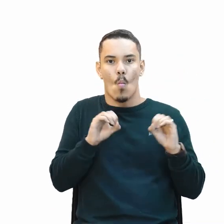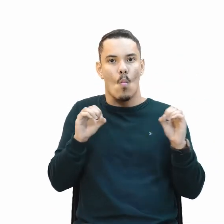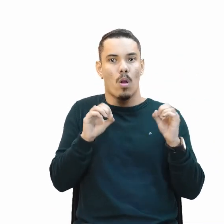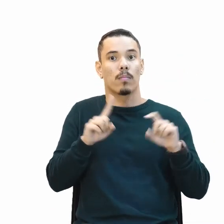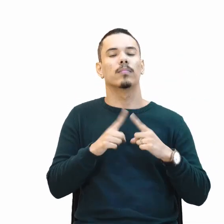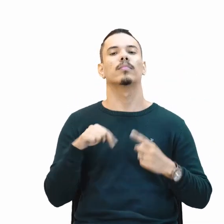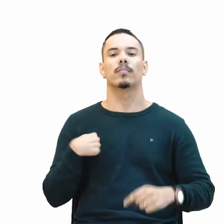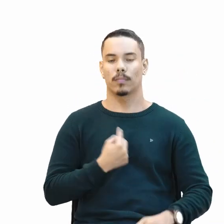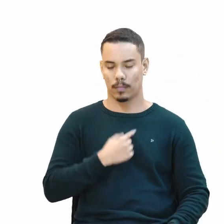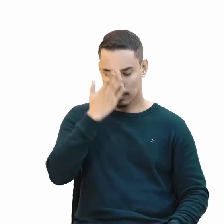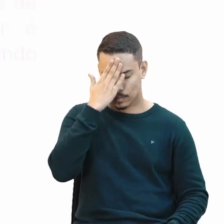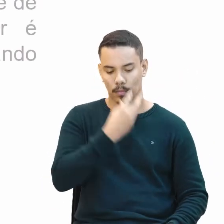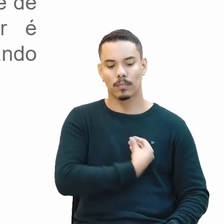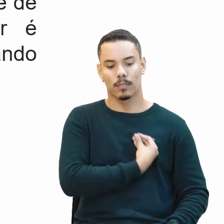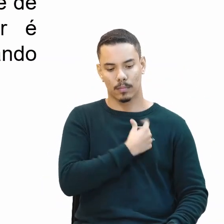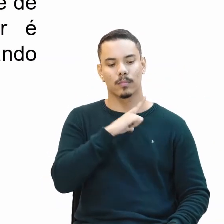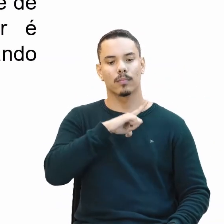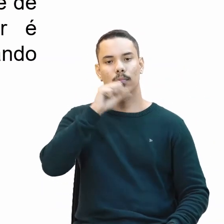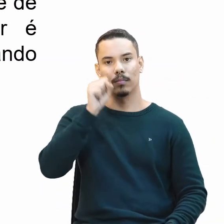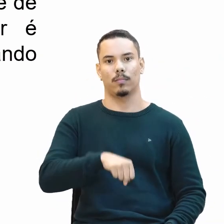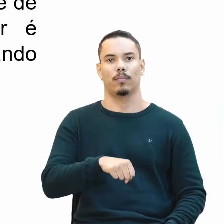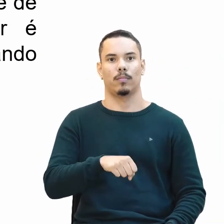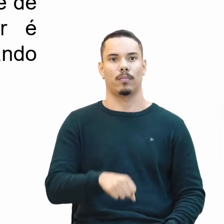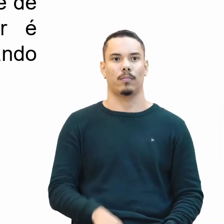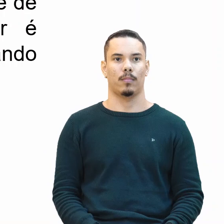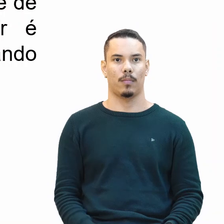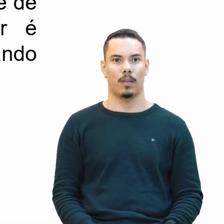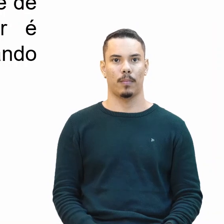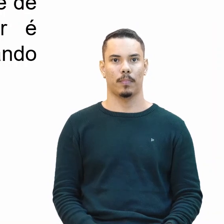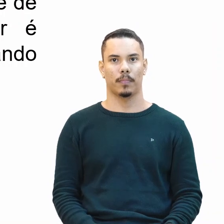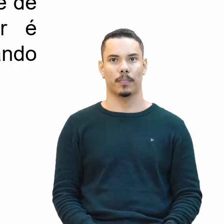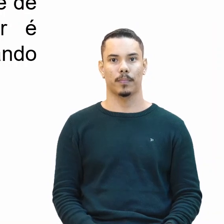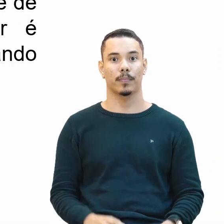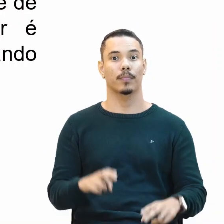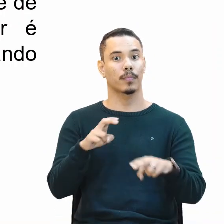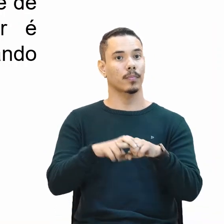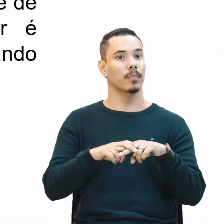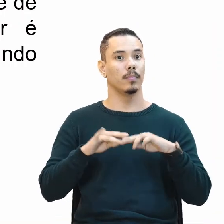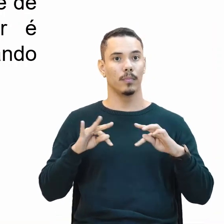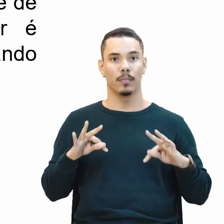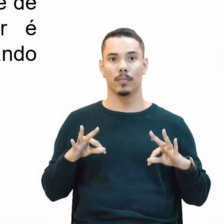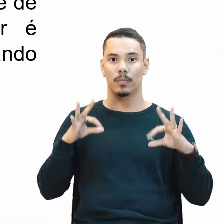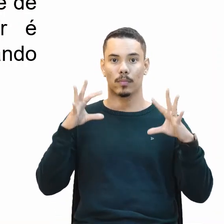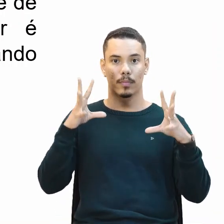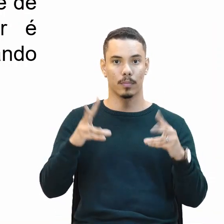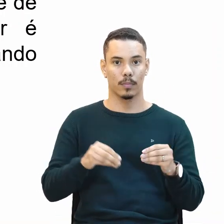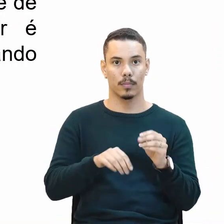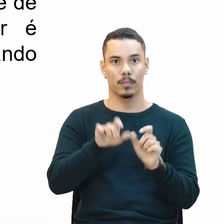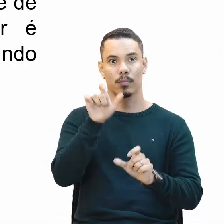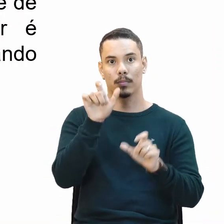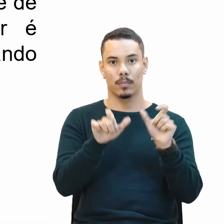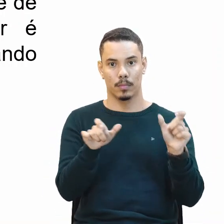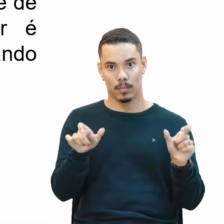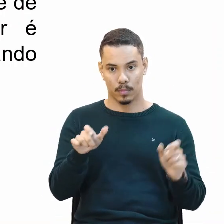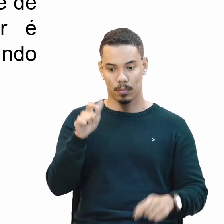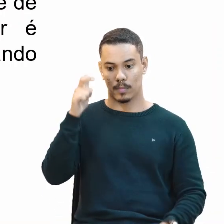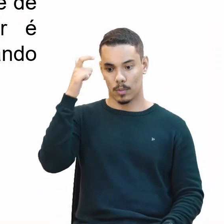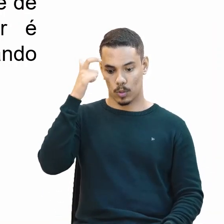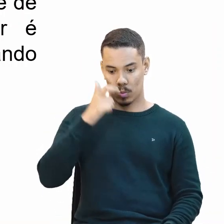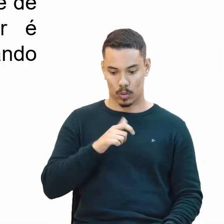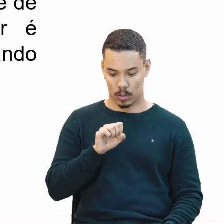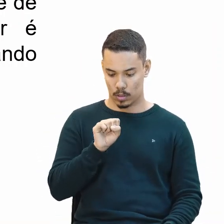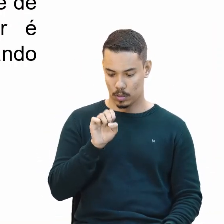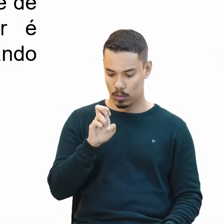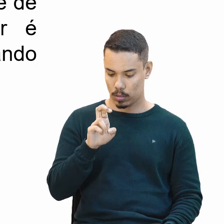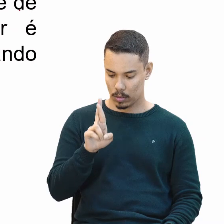sabe da existência de Deus. Então, em todas as criaturas, o ser ou